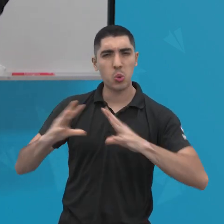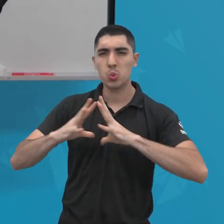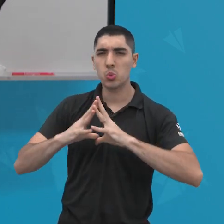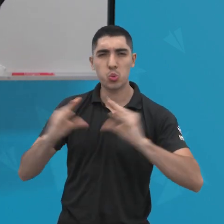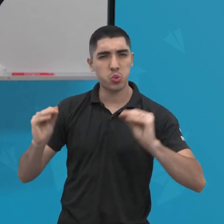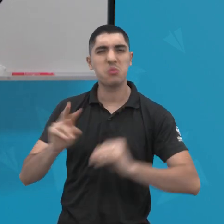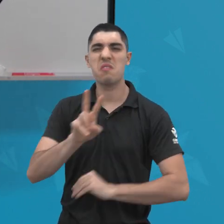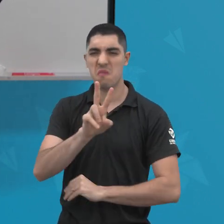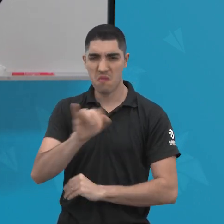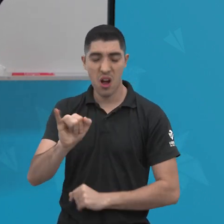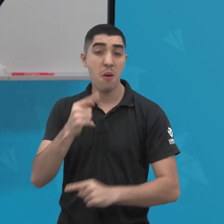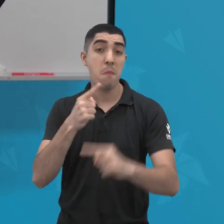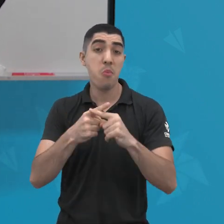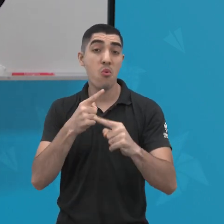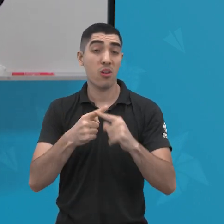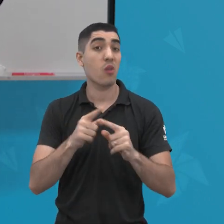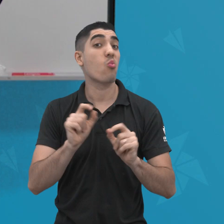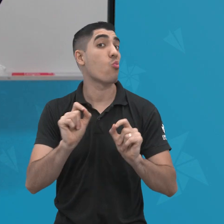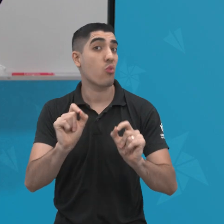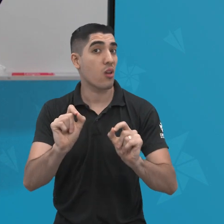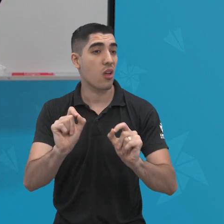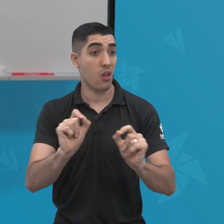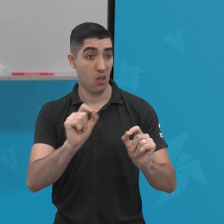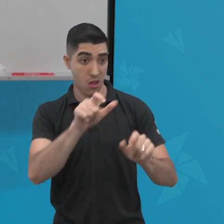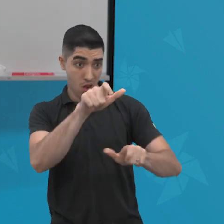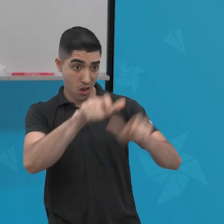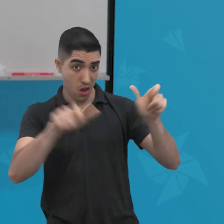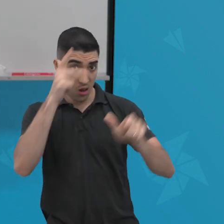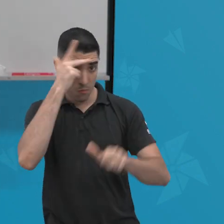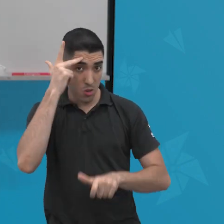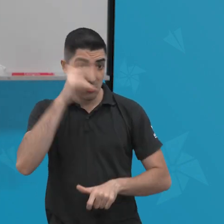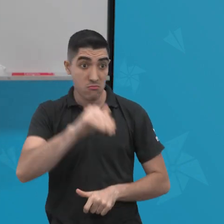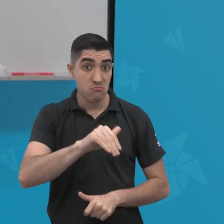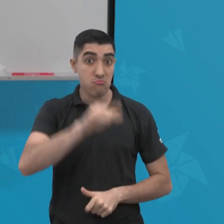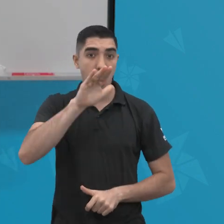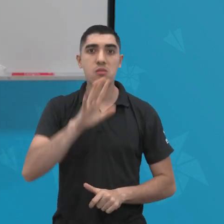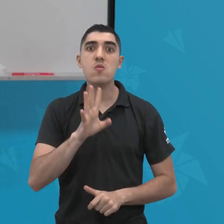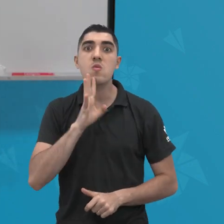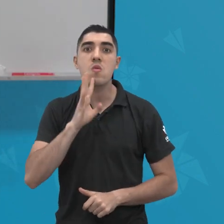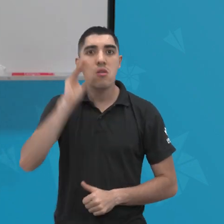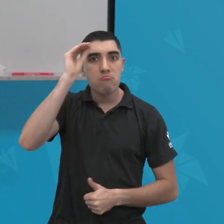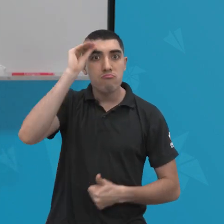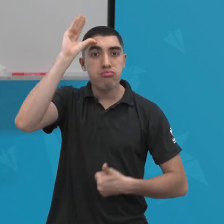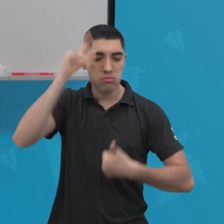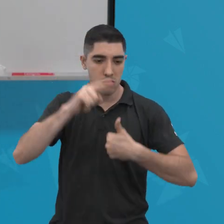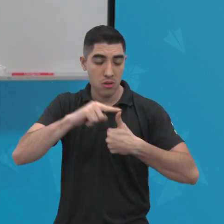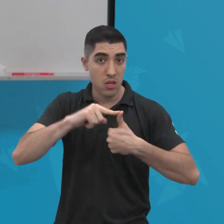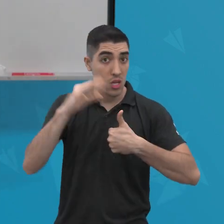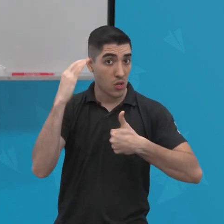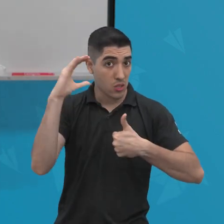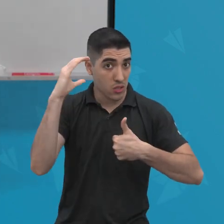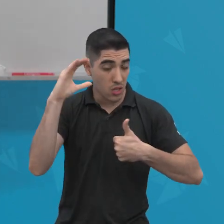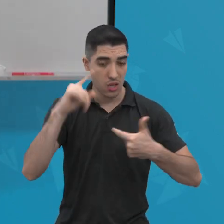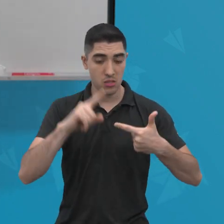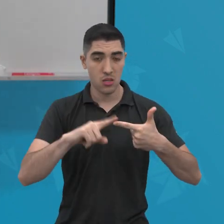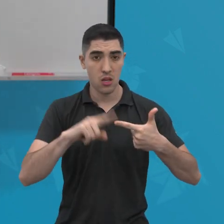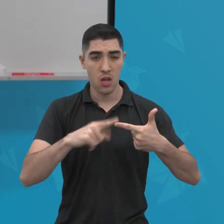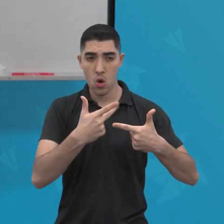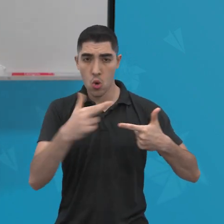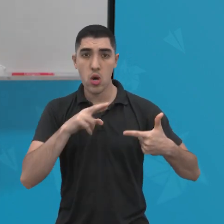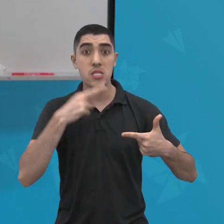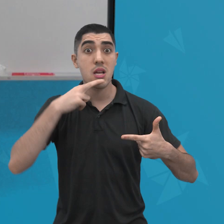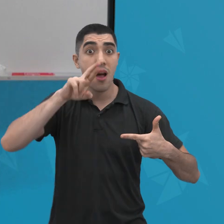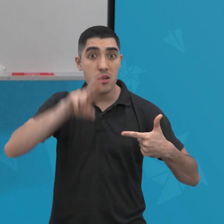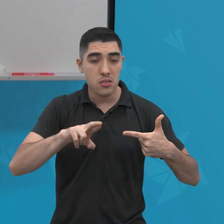à medida em que houvesse um cultivo cada vez maior da ciência, dos saberes